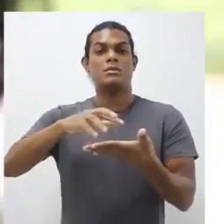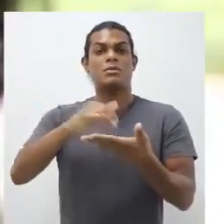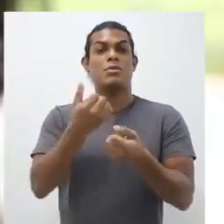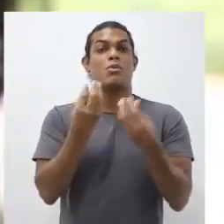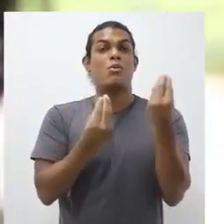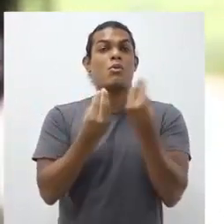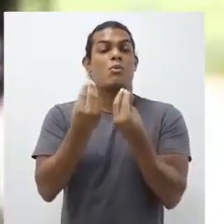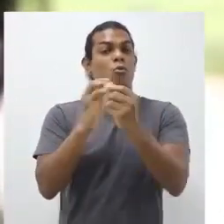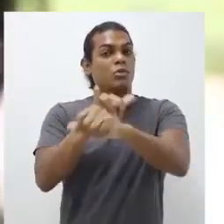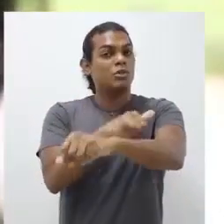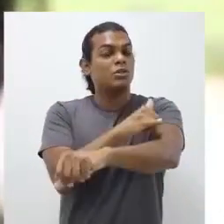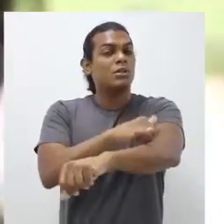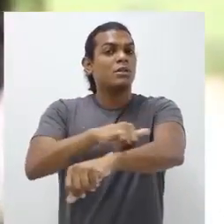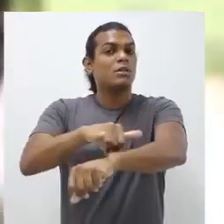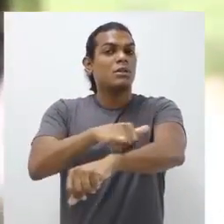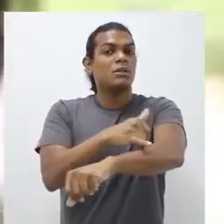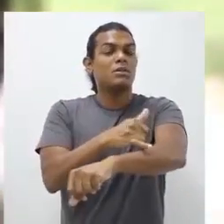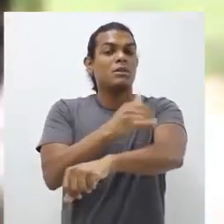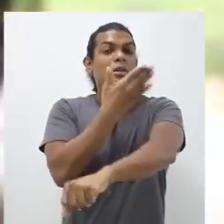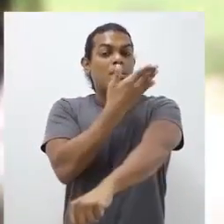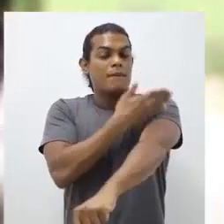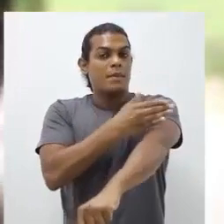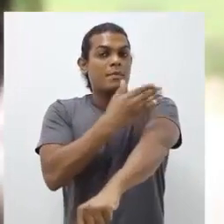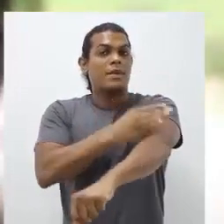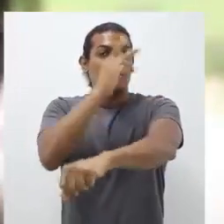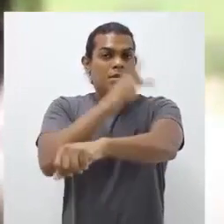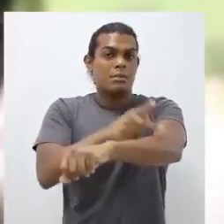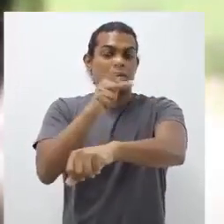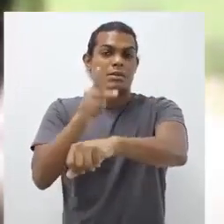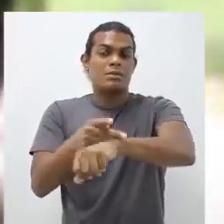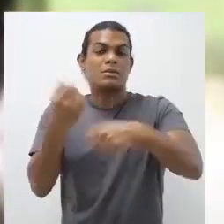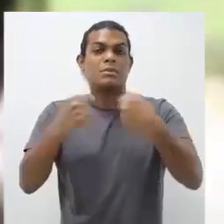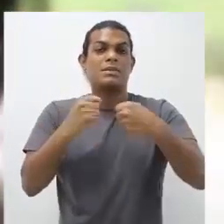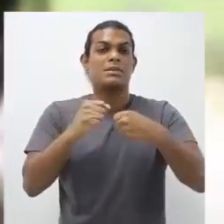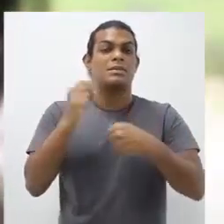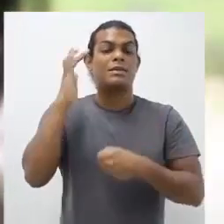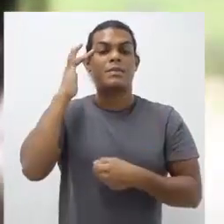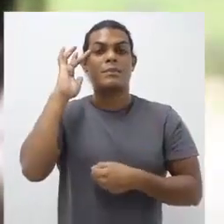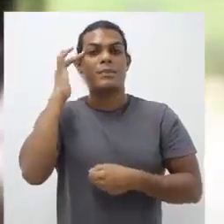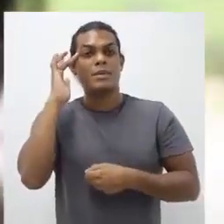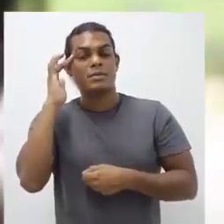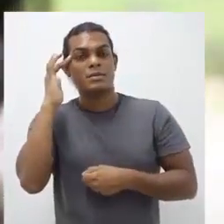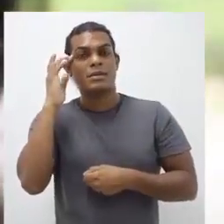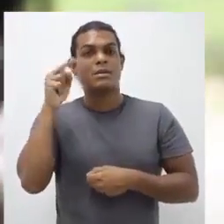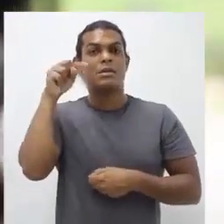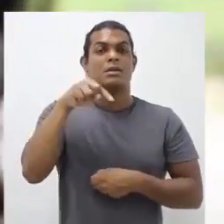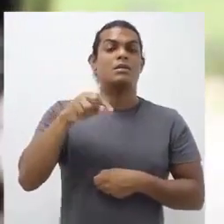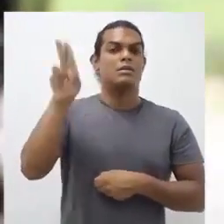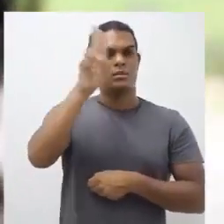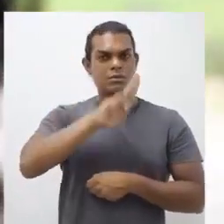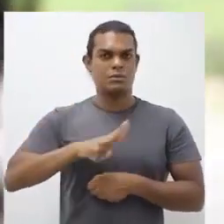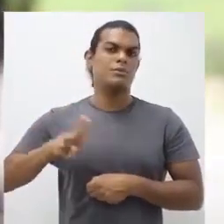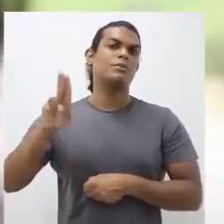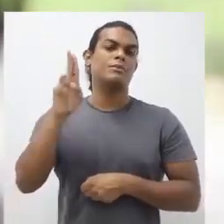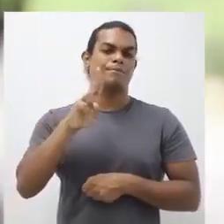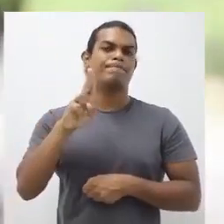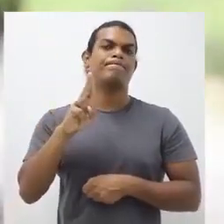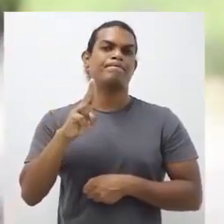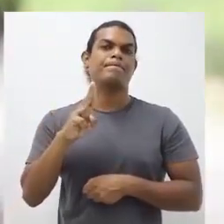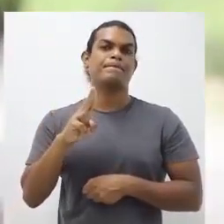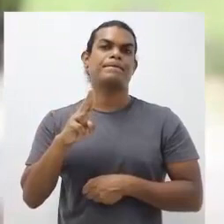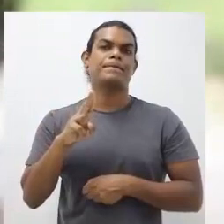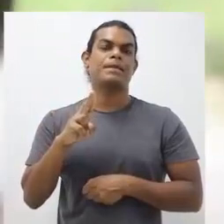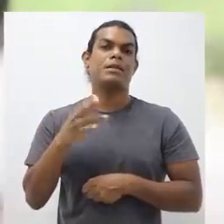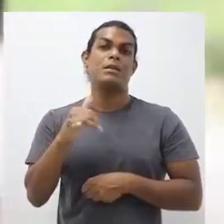prática pedagógica, ele precisa refletir significativamente esse uso. Então,